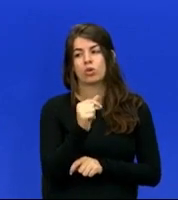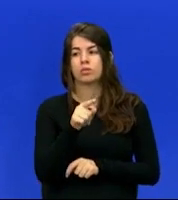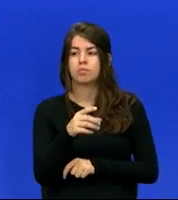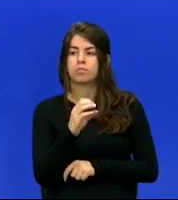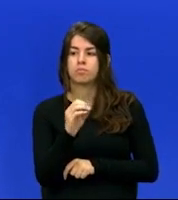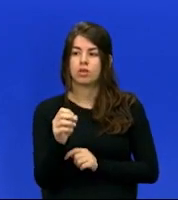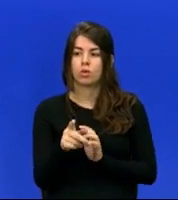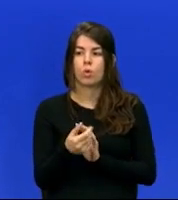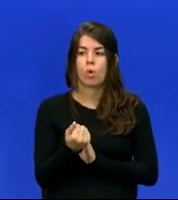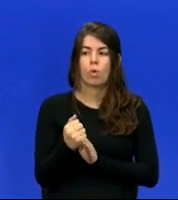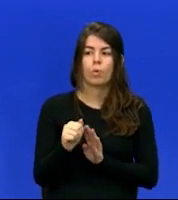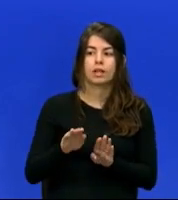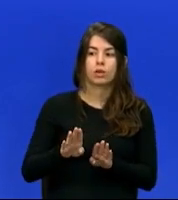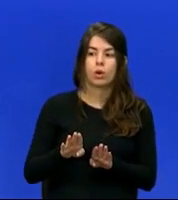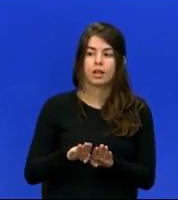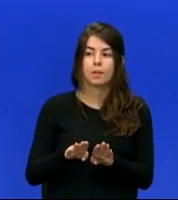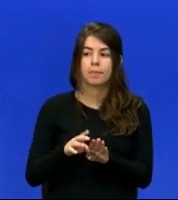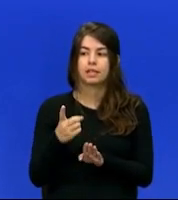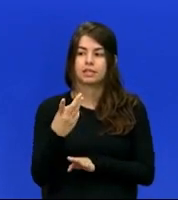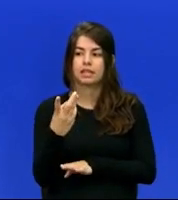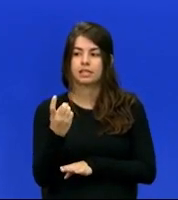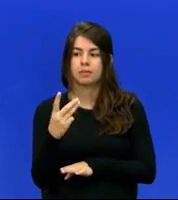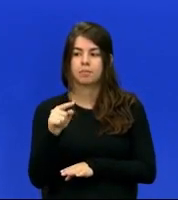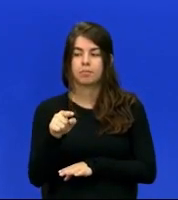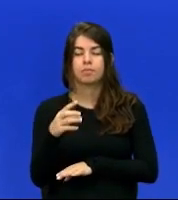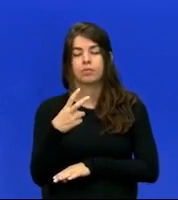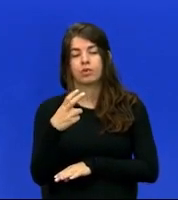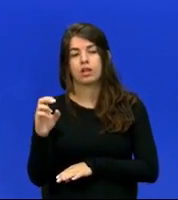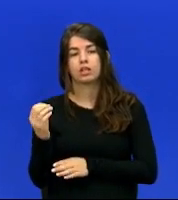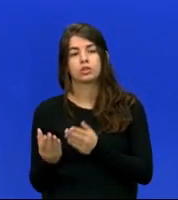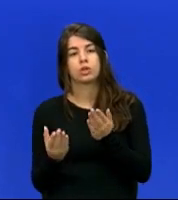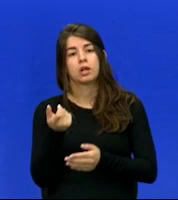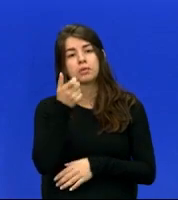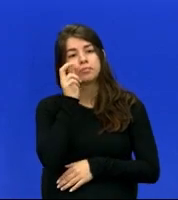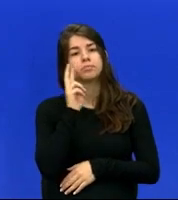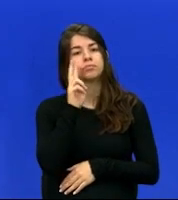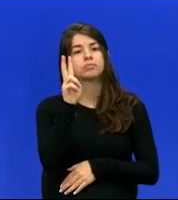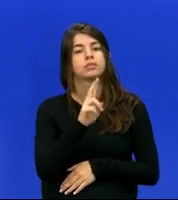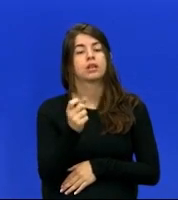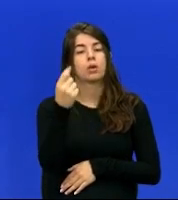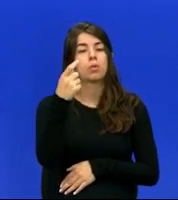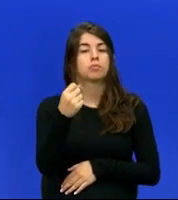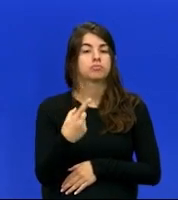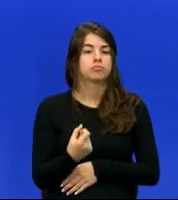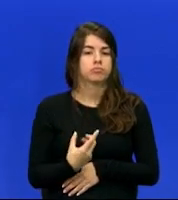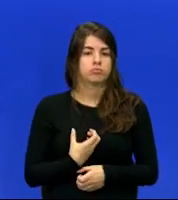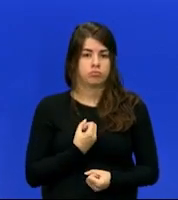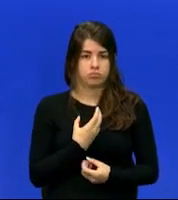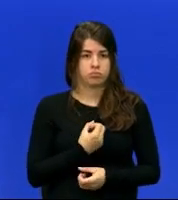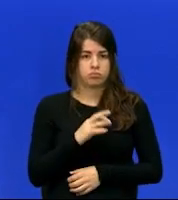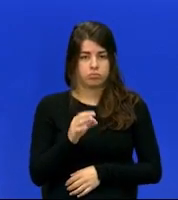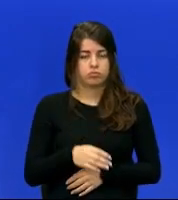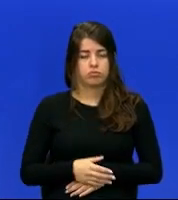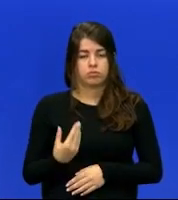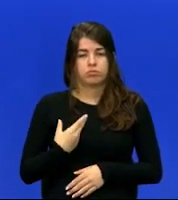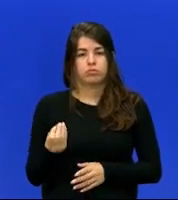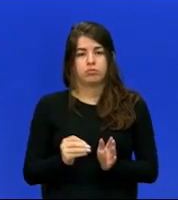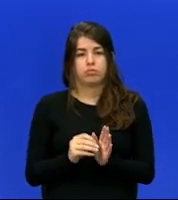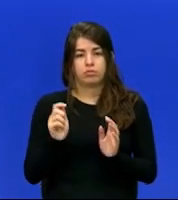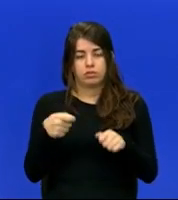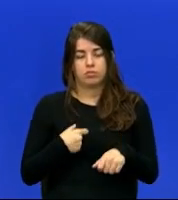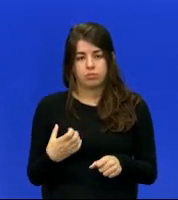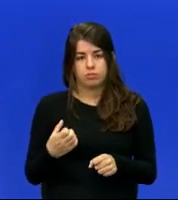e 13.500 toneladas. Então, observa-se aqui que nós temos algumas informações adicionais